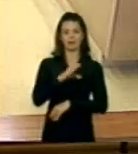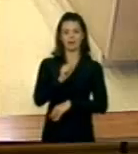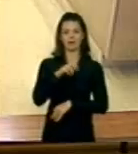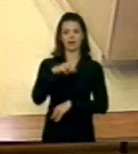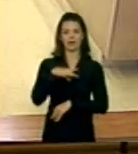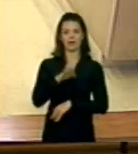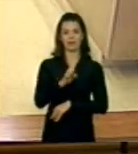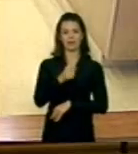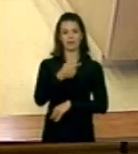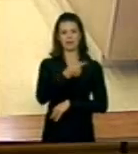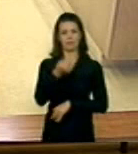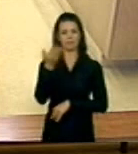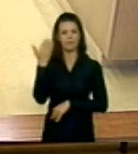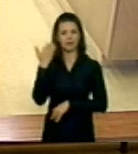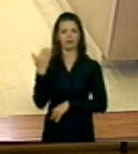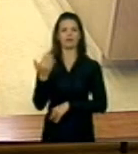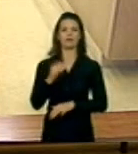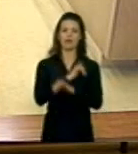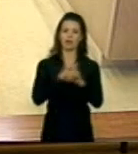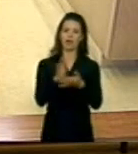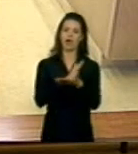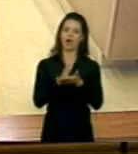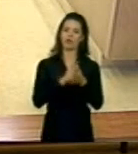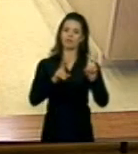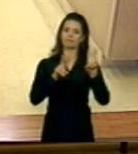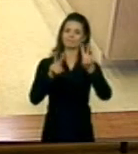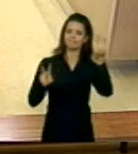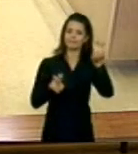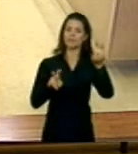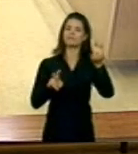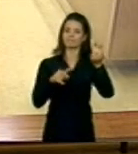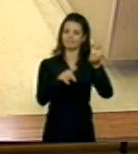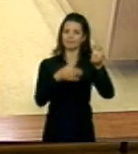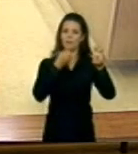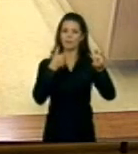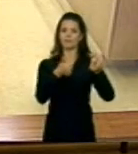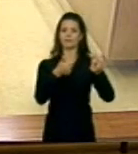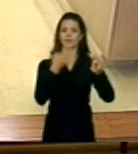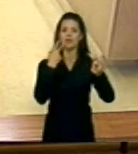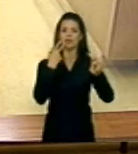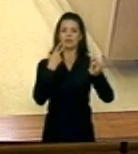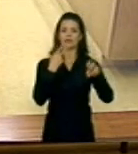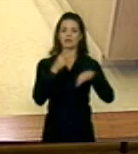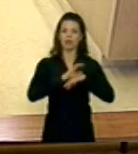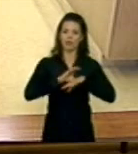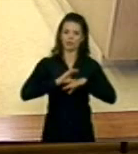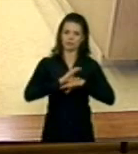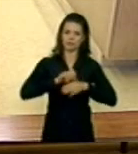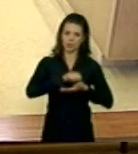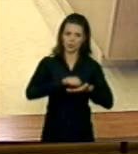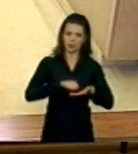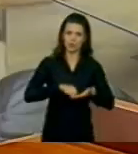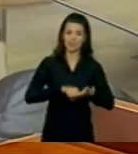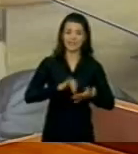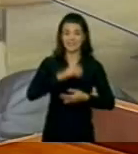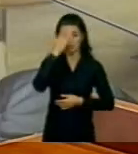trouxe há algumas semanas uma citação feliz do pai da Constituição, doutor Ulisses Guimarães, quando disse que traidor da